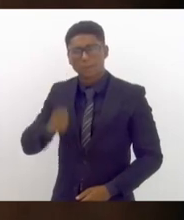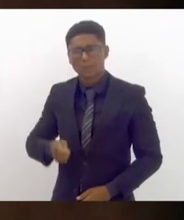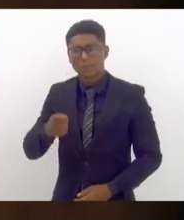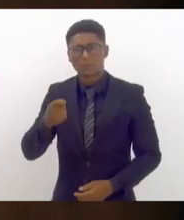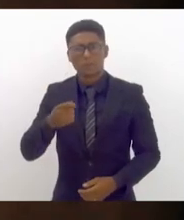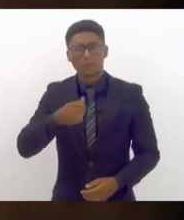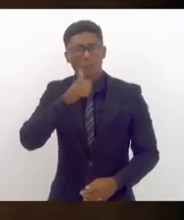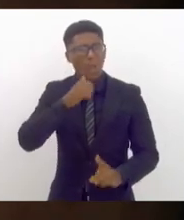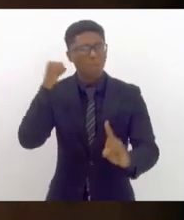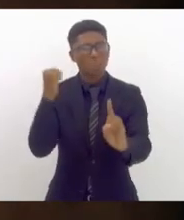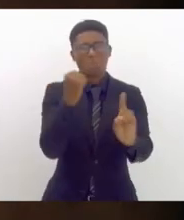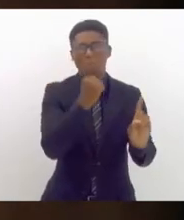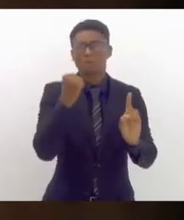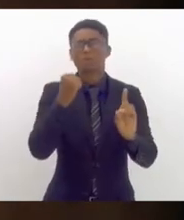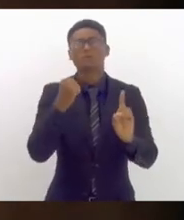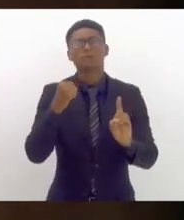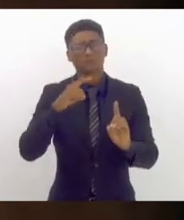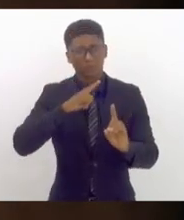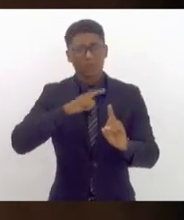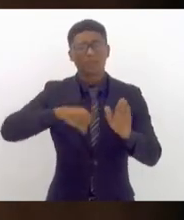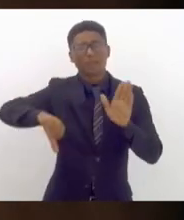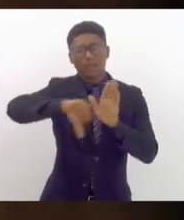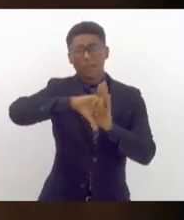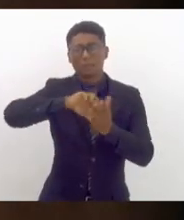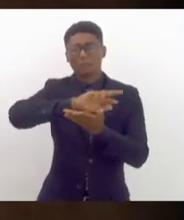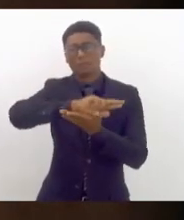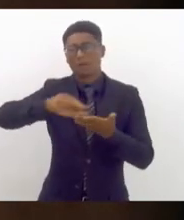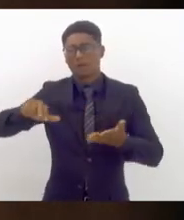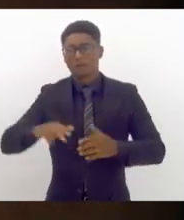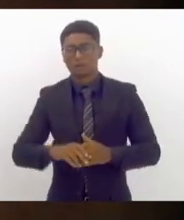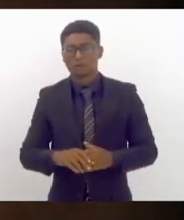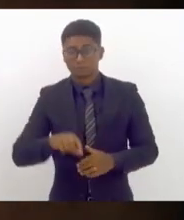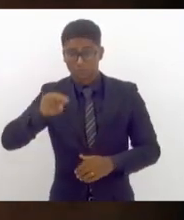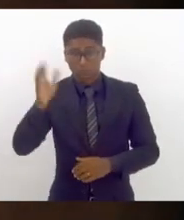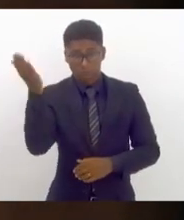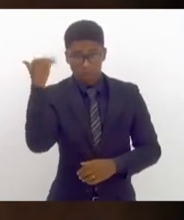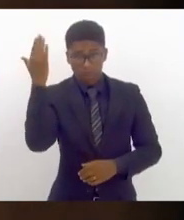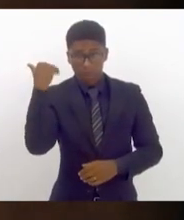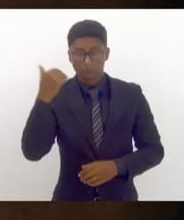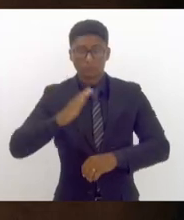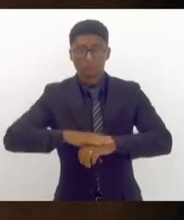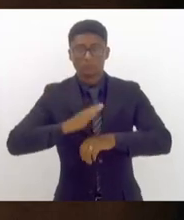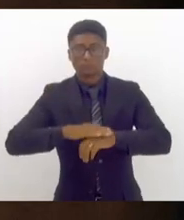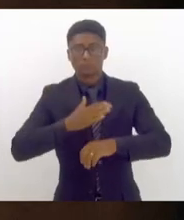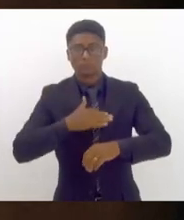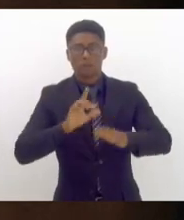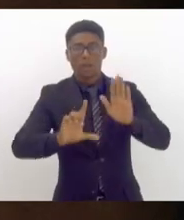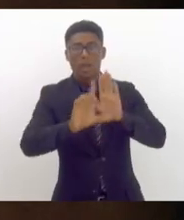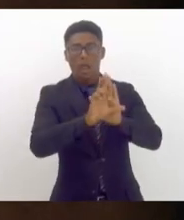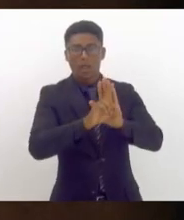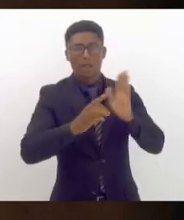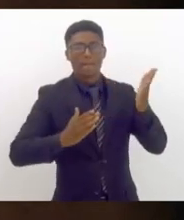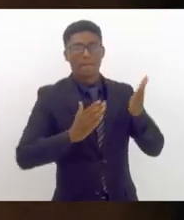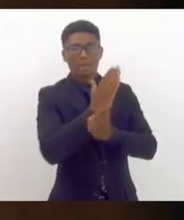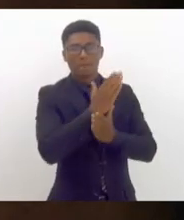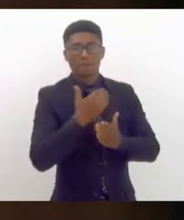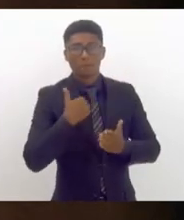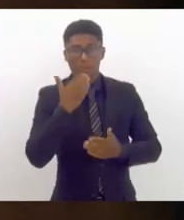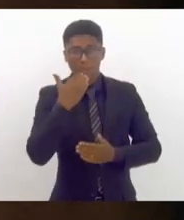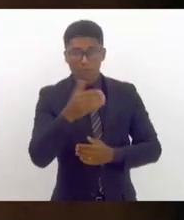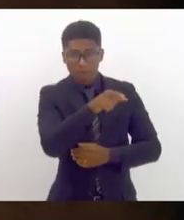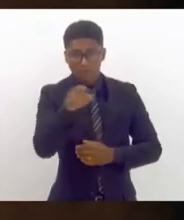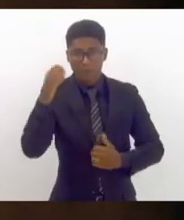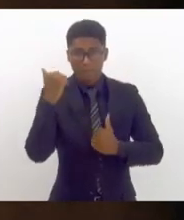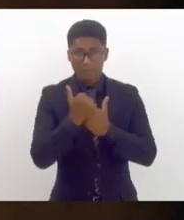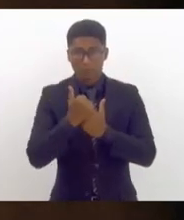feminicídio. Então, por exemplo, recentemente eu aprovei uma lei, e vou pedir apoio de todos por cumpra-se